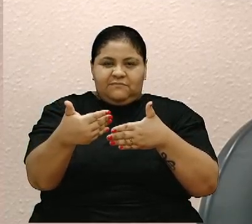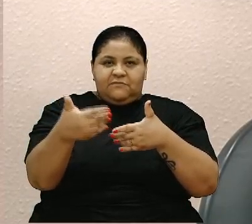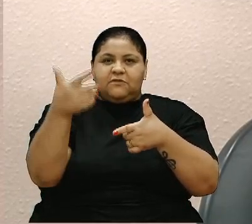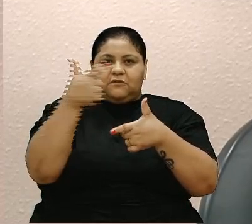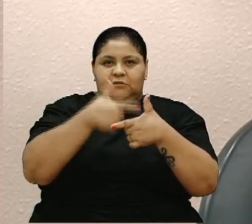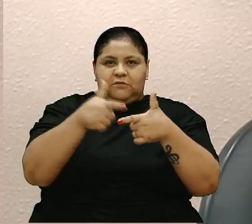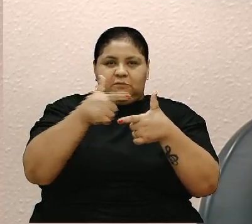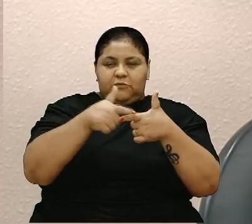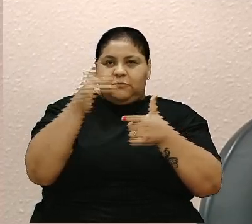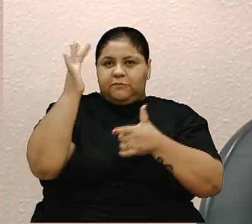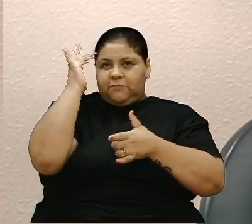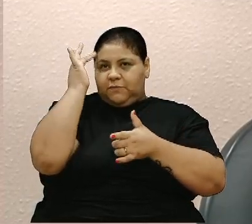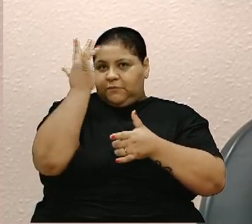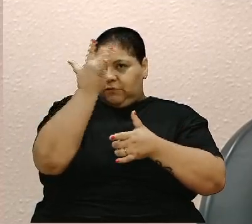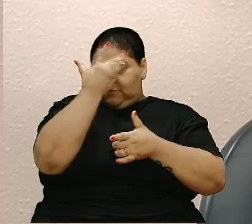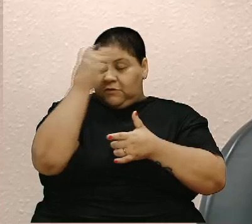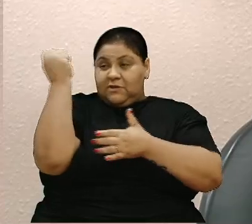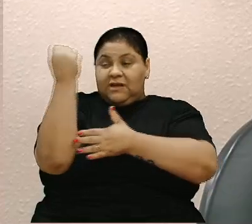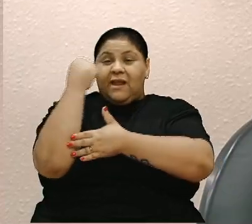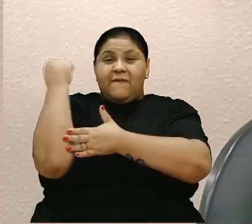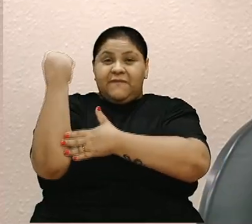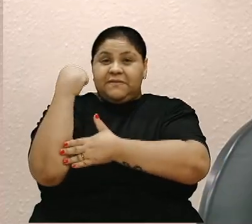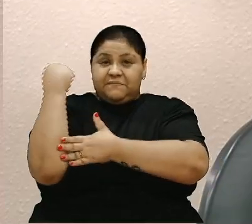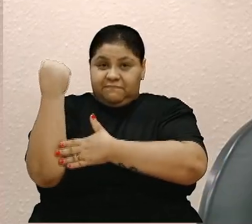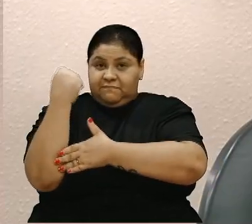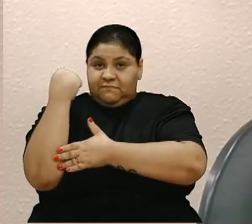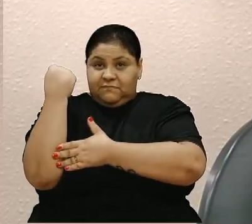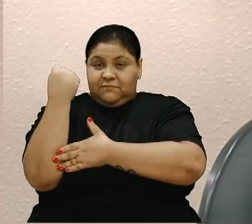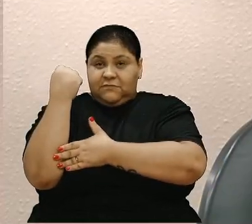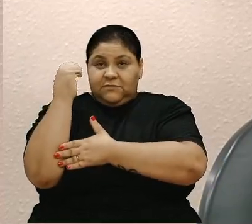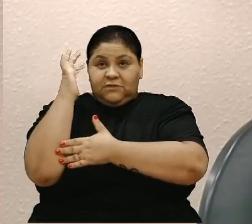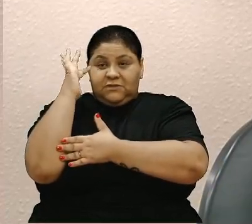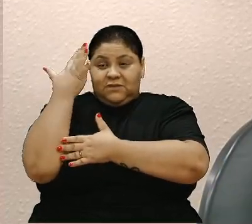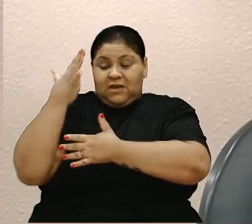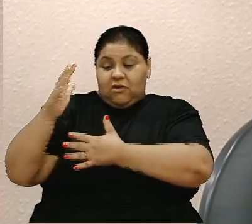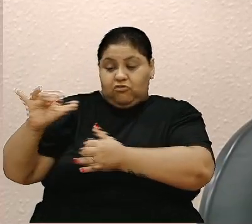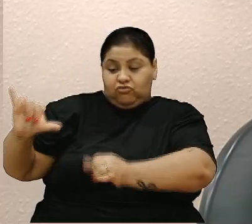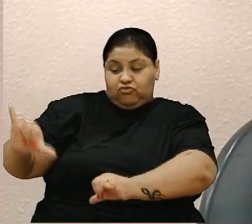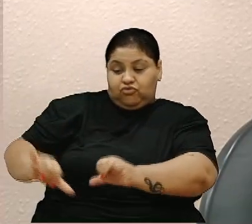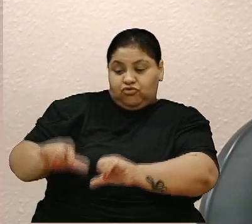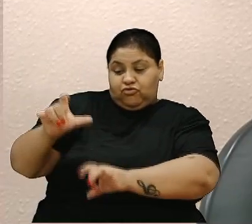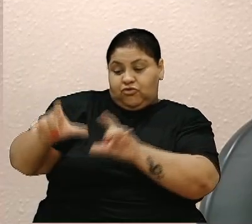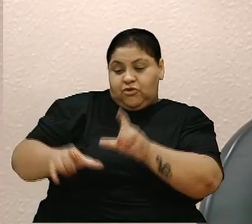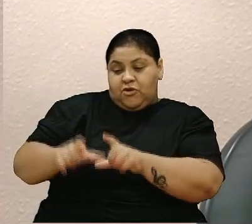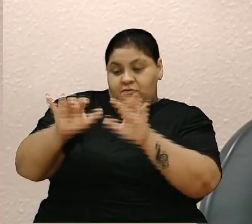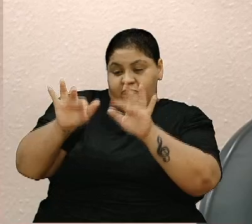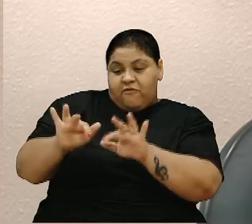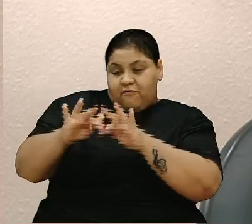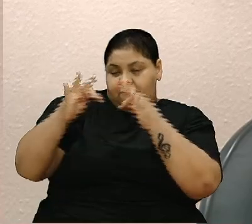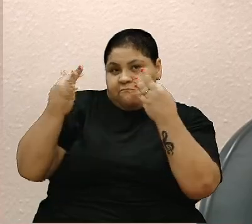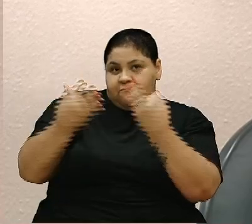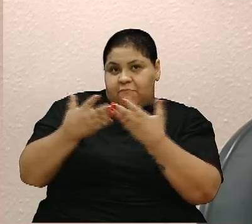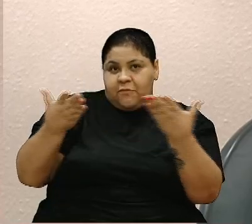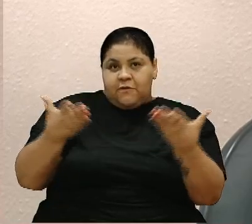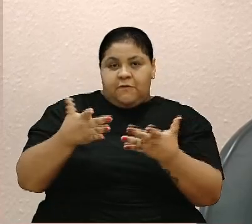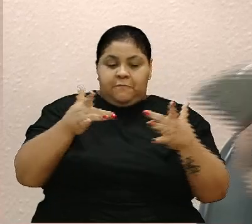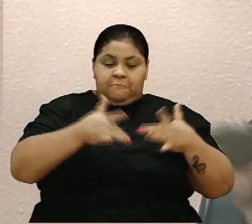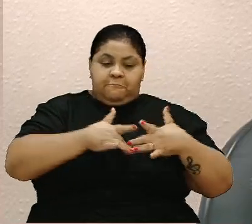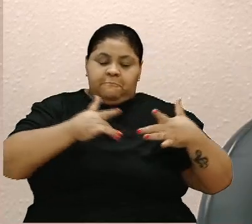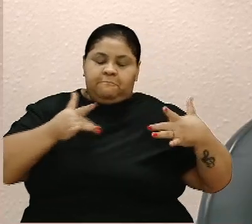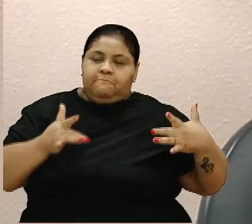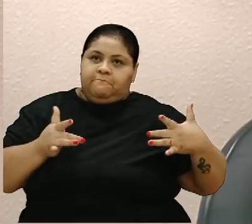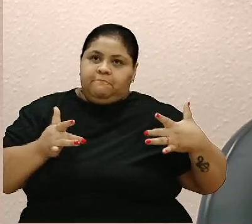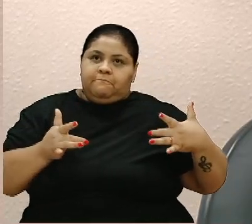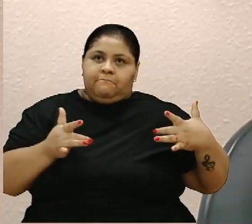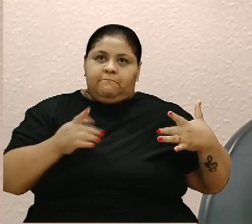de saúde mental são gravíssimos, causam sofrimento nas pessoas e destroem famílias, né? Então, aqui a minha solidariedade,